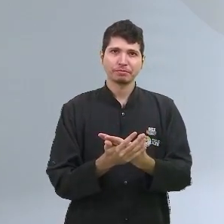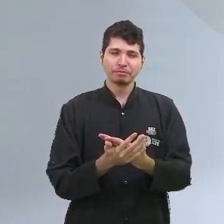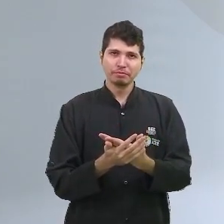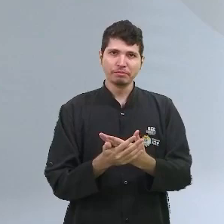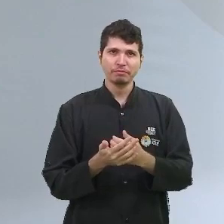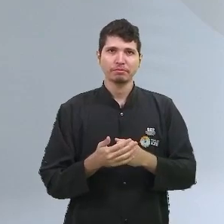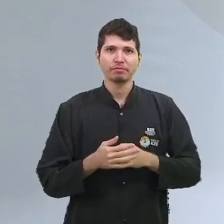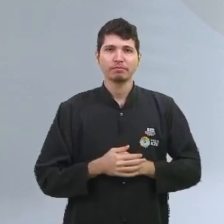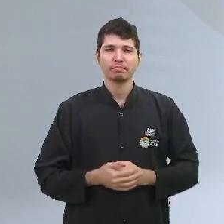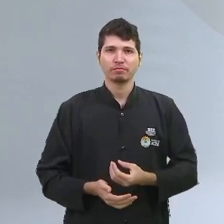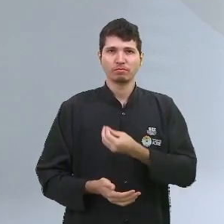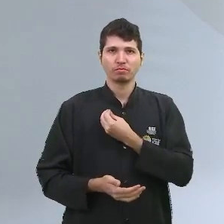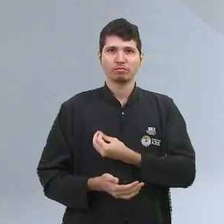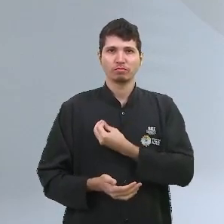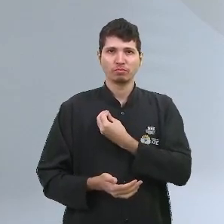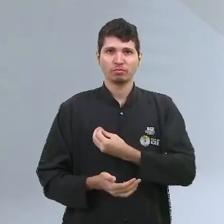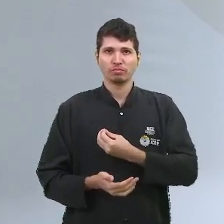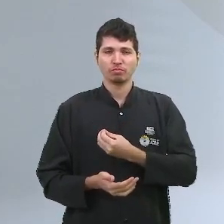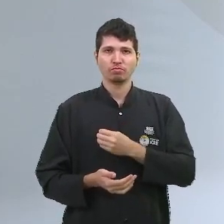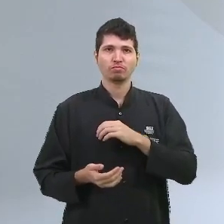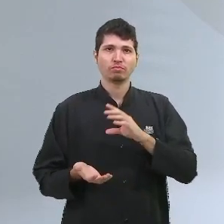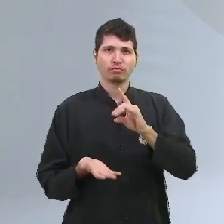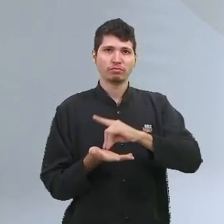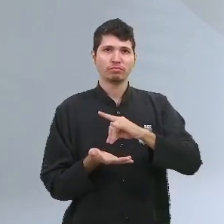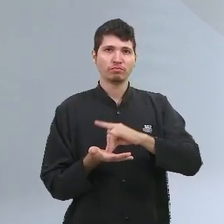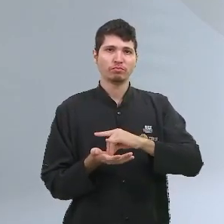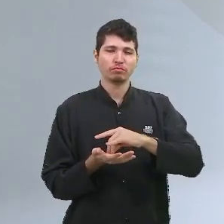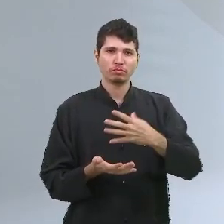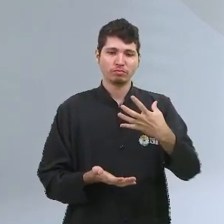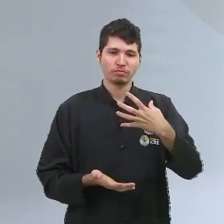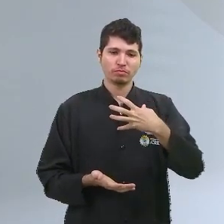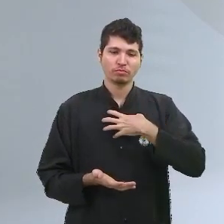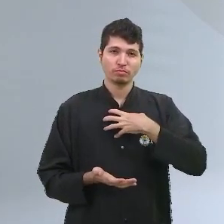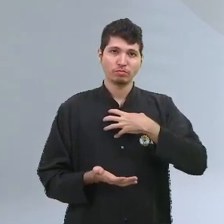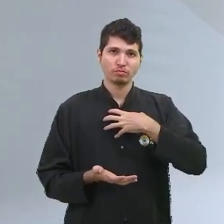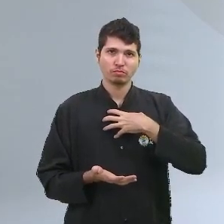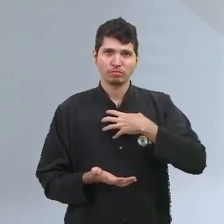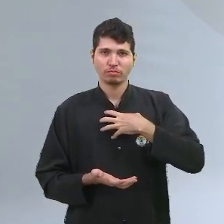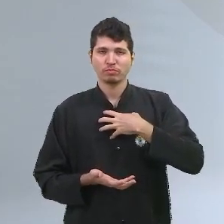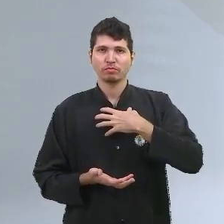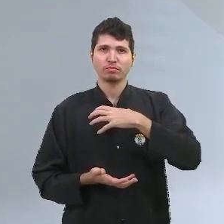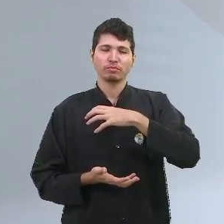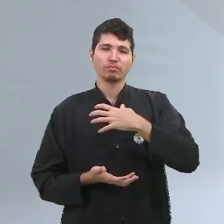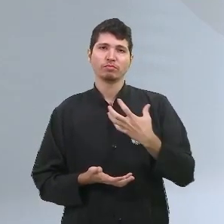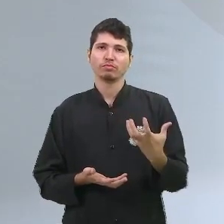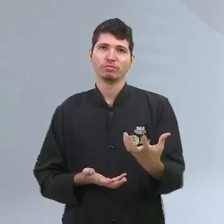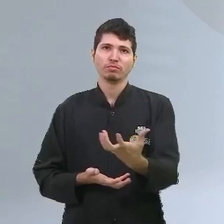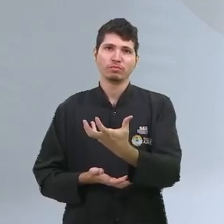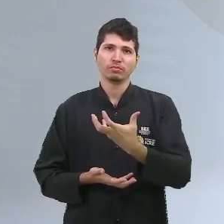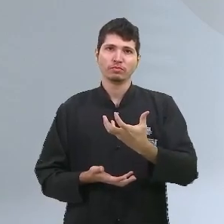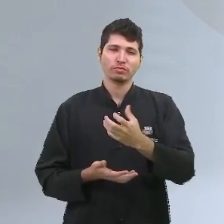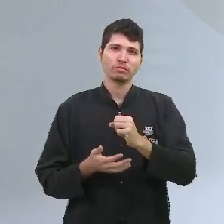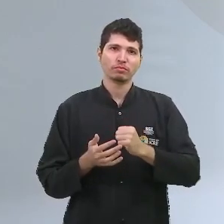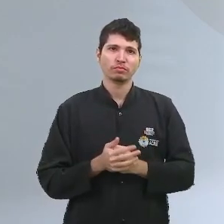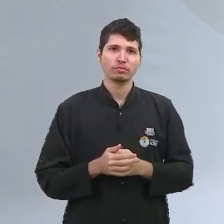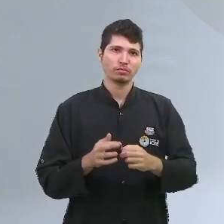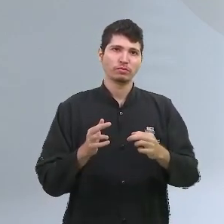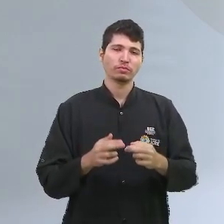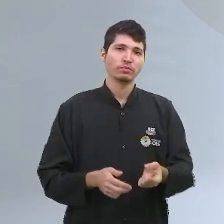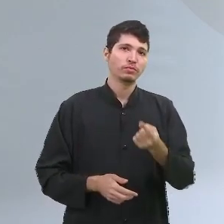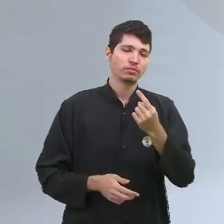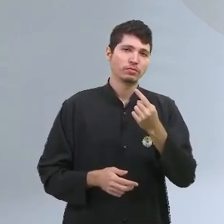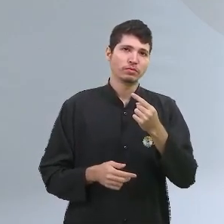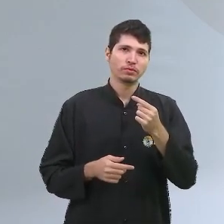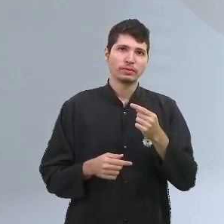realidade convido vocês todos a fazerem contato com a nossa plataforma para retomada